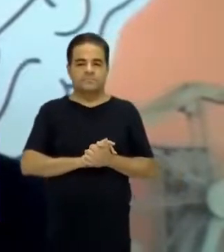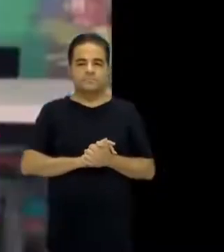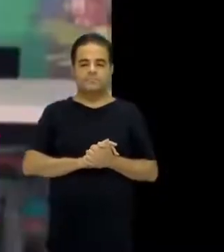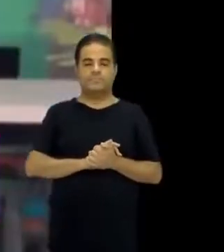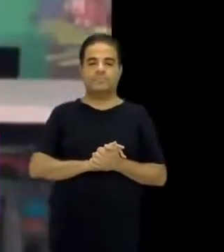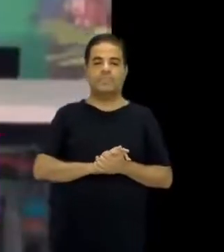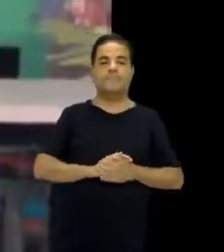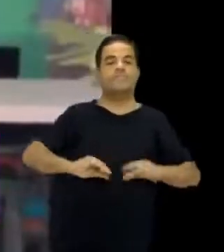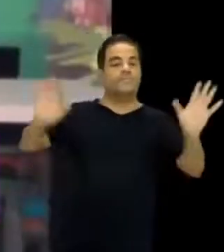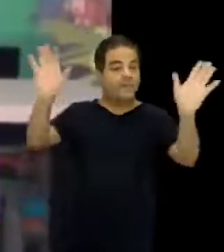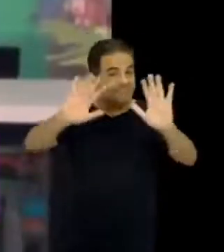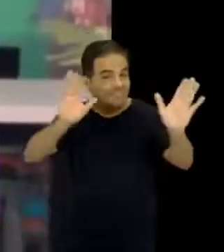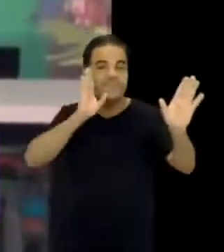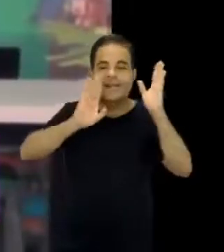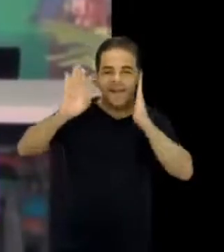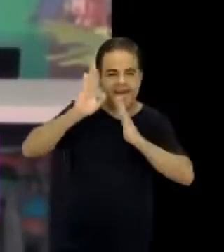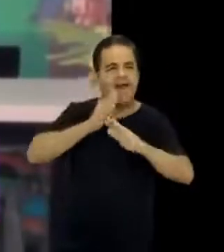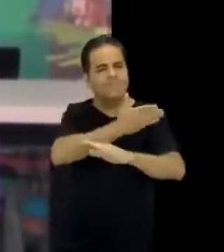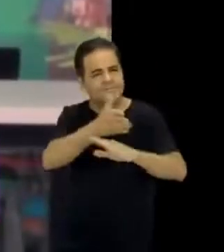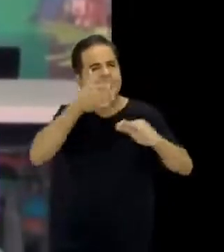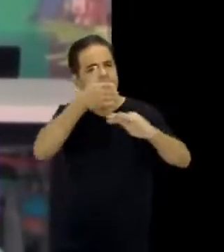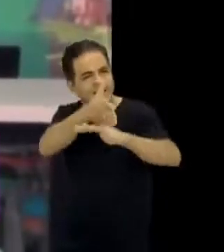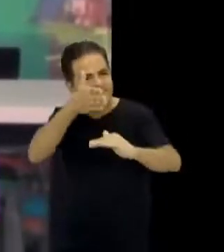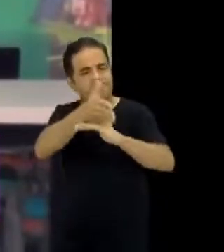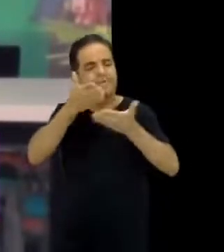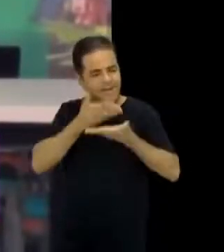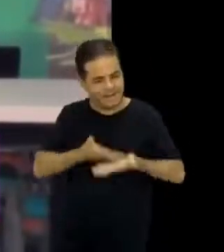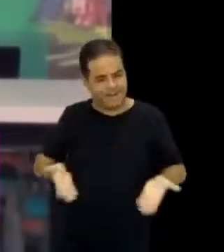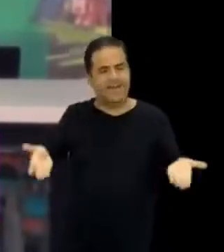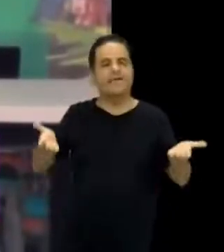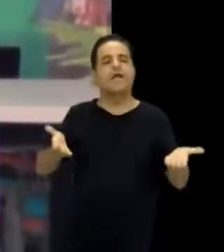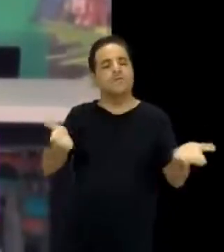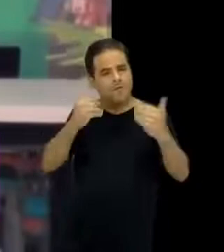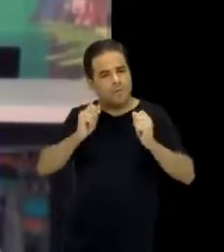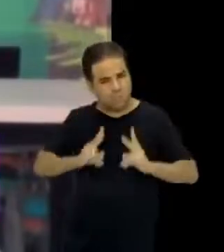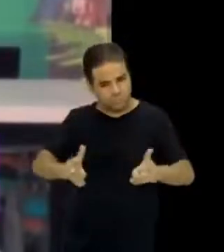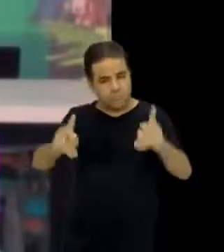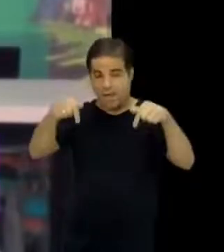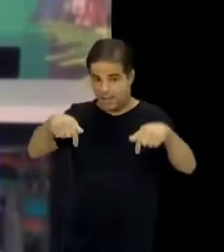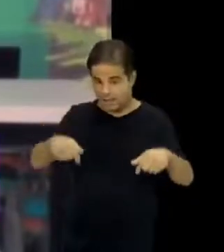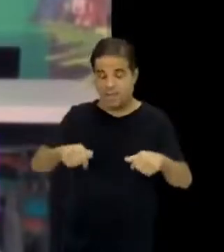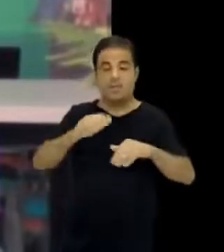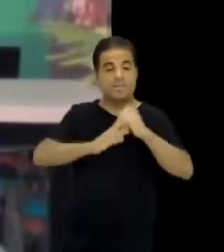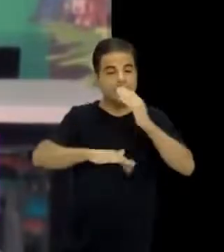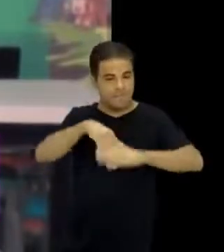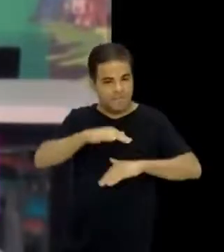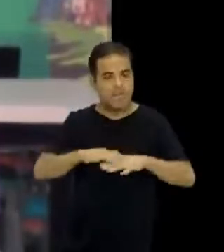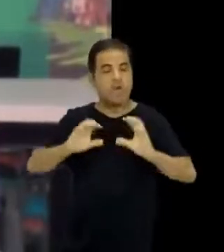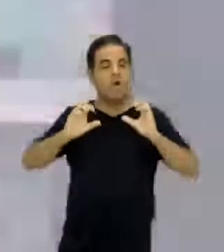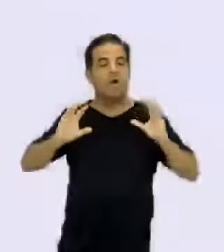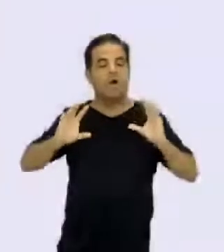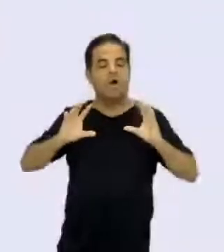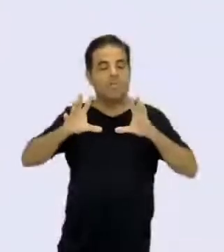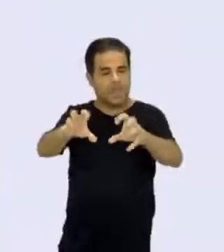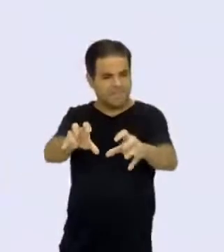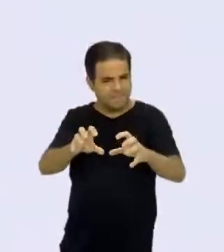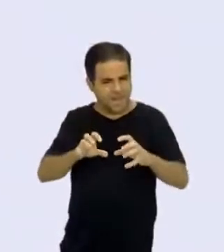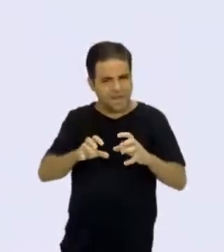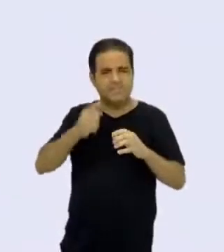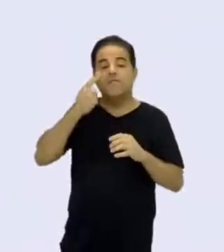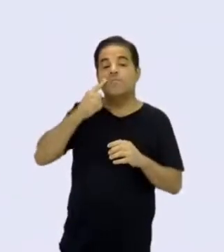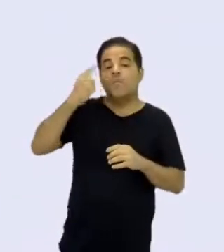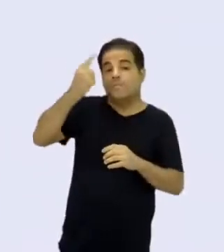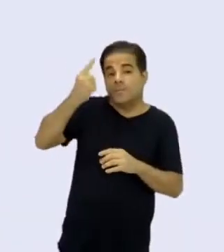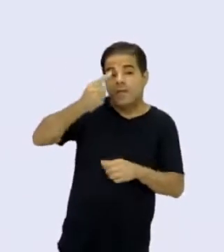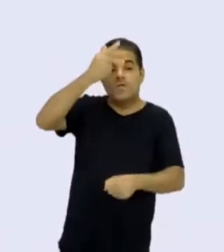Bom, pessoal, que legal a participação de vocês. Agora, a gente, para continuar no nosso Mão na Massa, nós vamos assistir ao primeiro